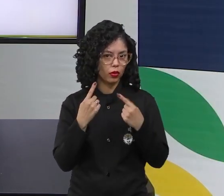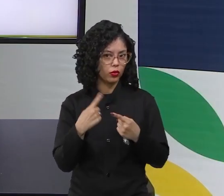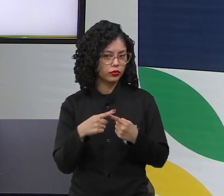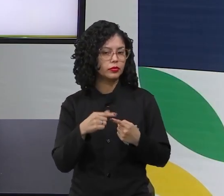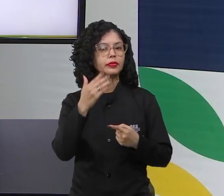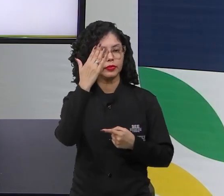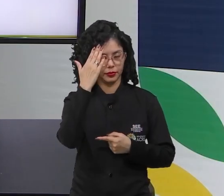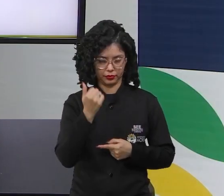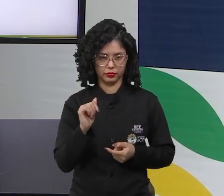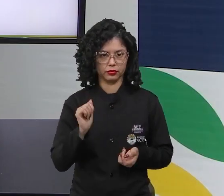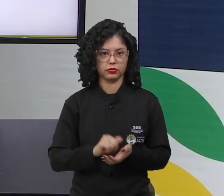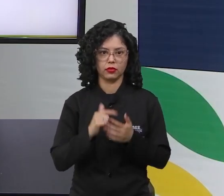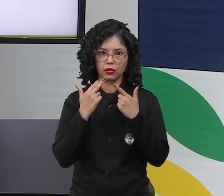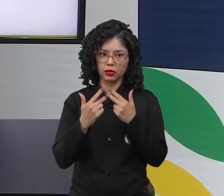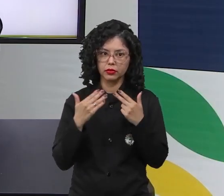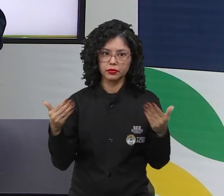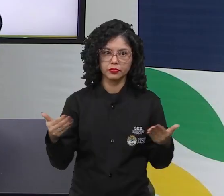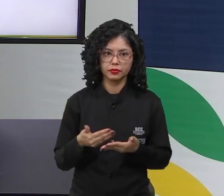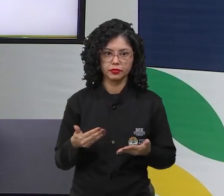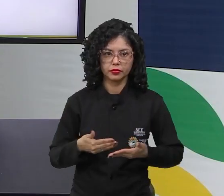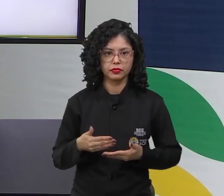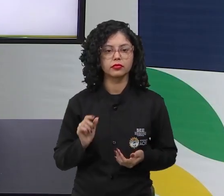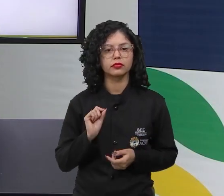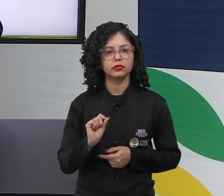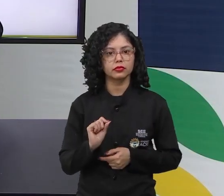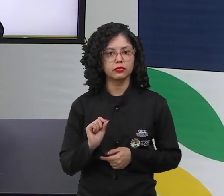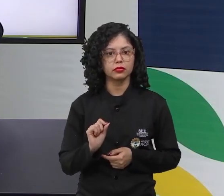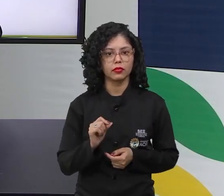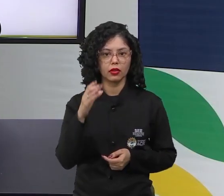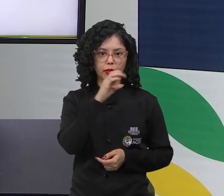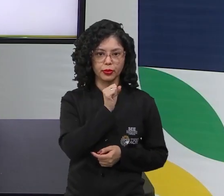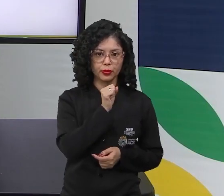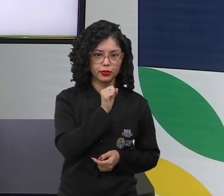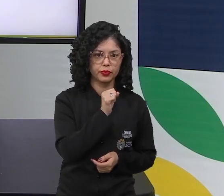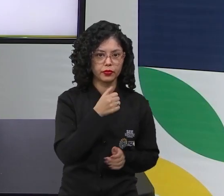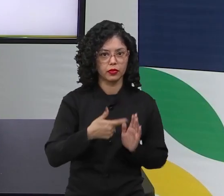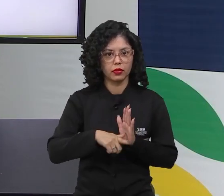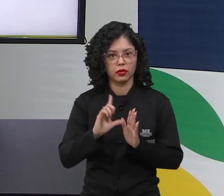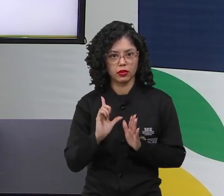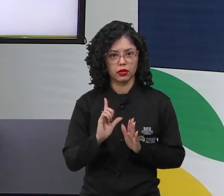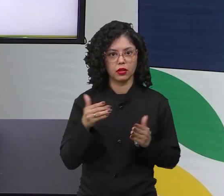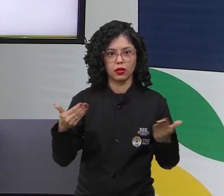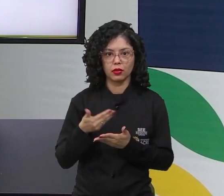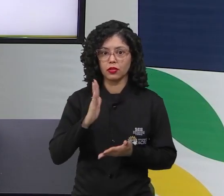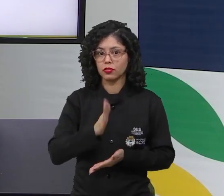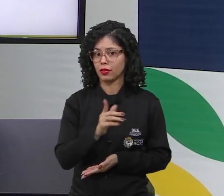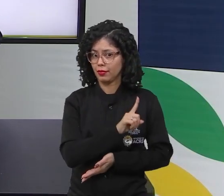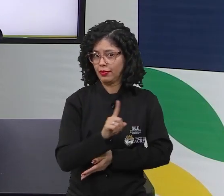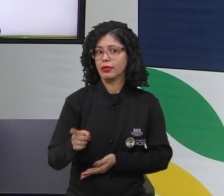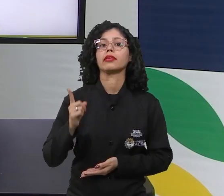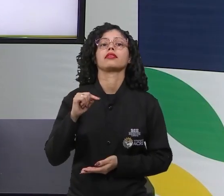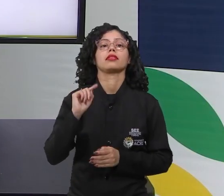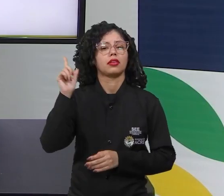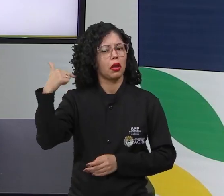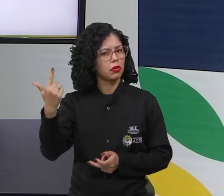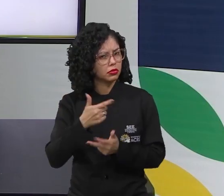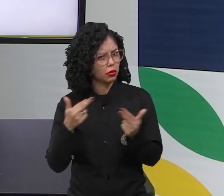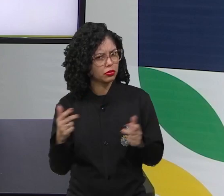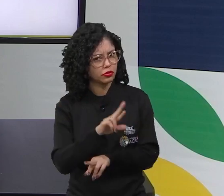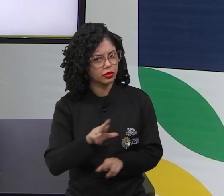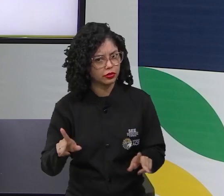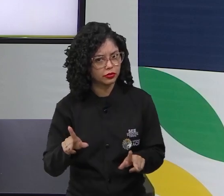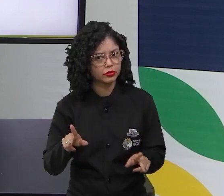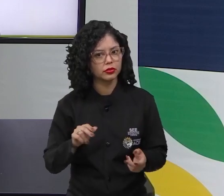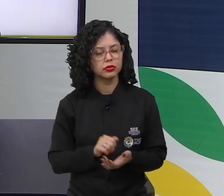gente sabe que a novidade, pessoal, agora ela tem sido mais rápida. Ontem foi novidade, hoje já não é, amanhã já tem uma outra